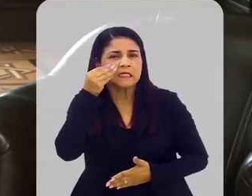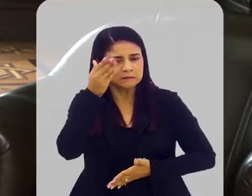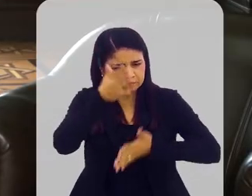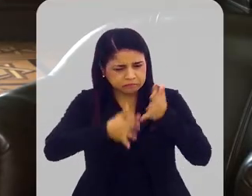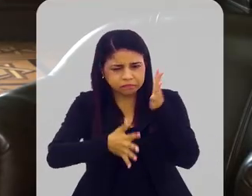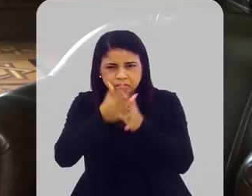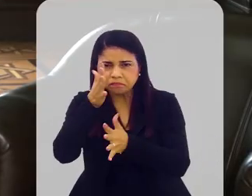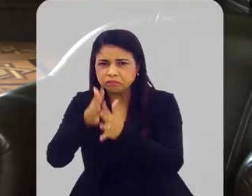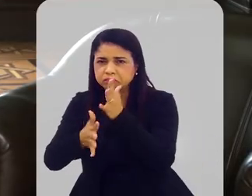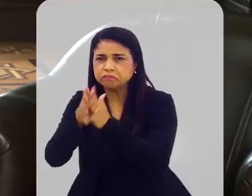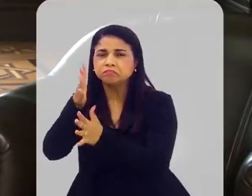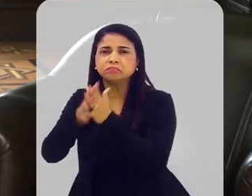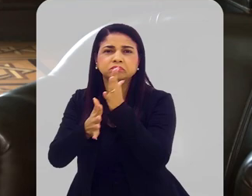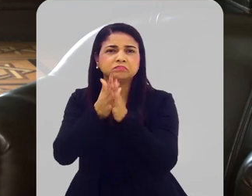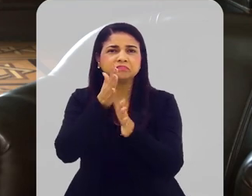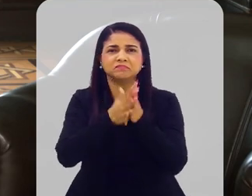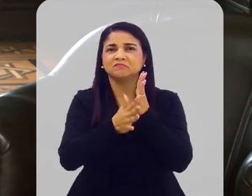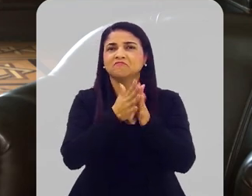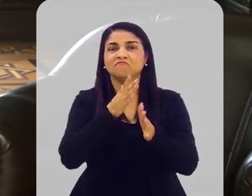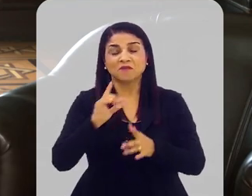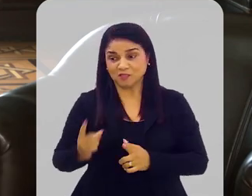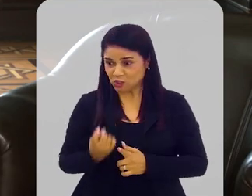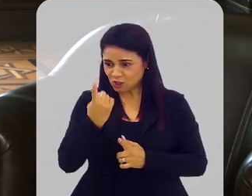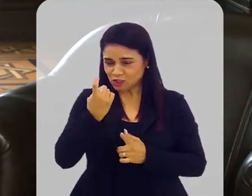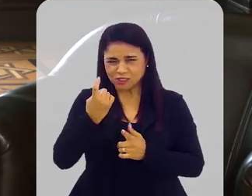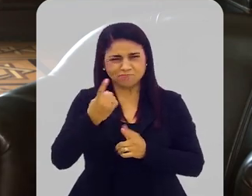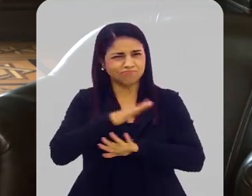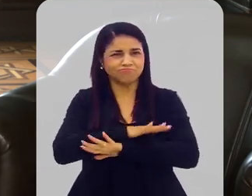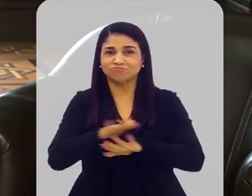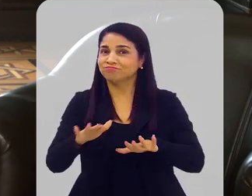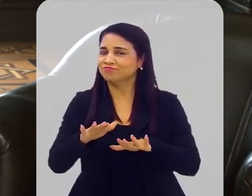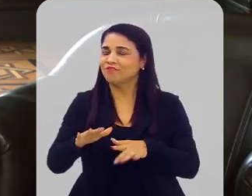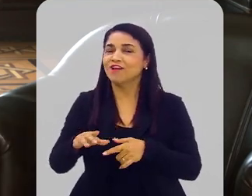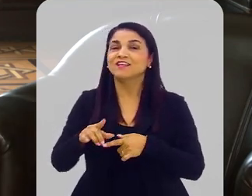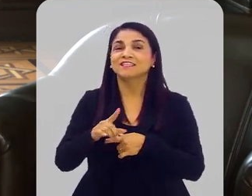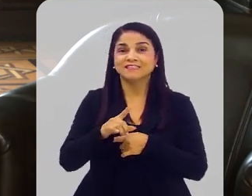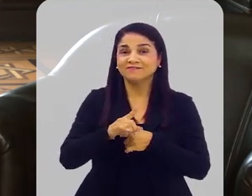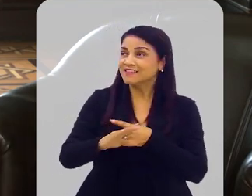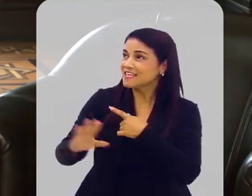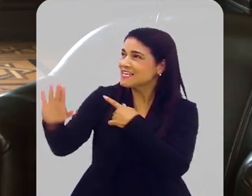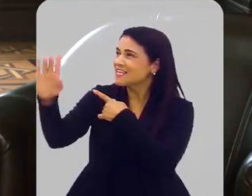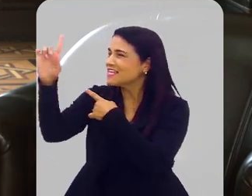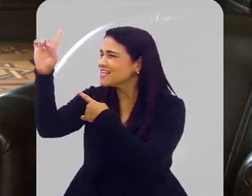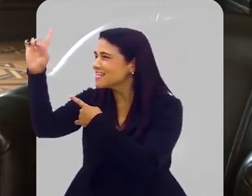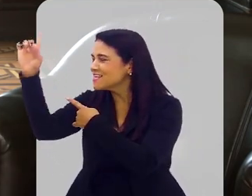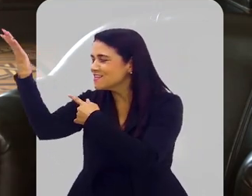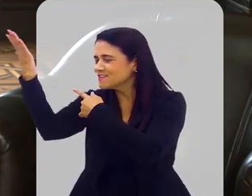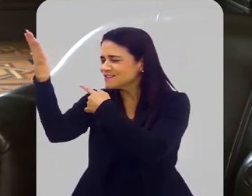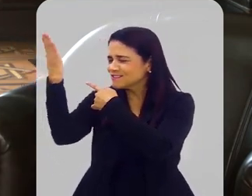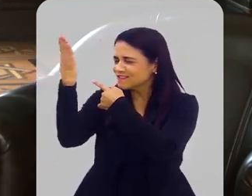tentando atrapalhar, mas sei que não estou sozinho.